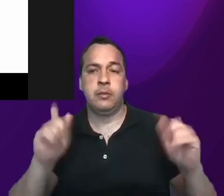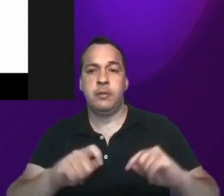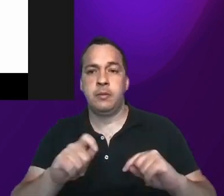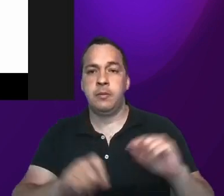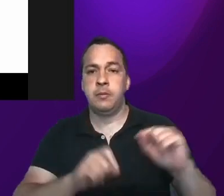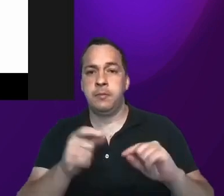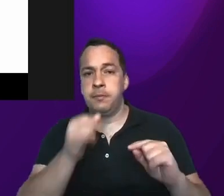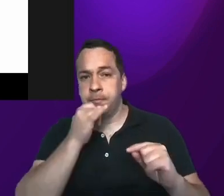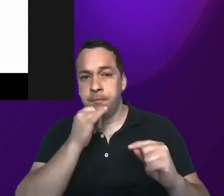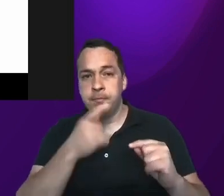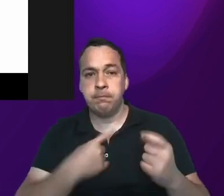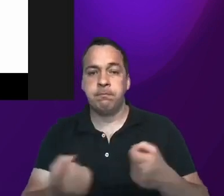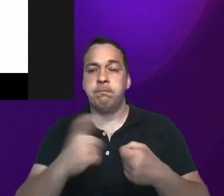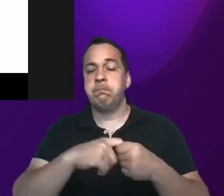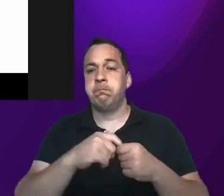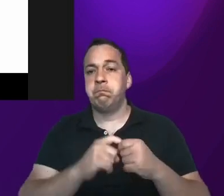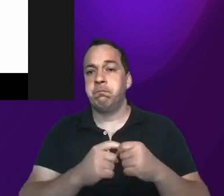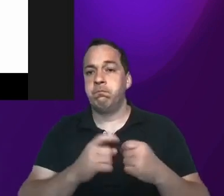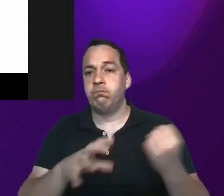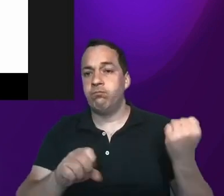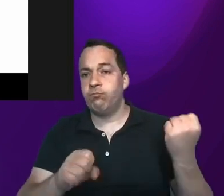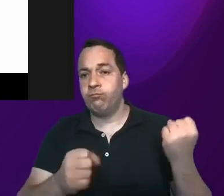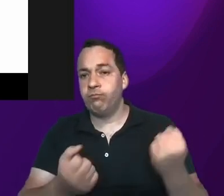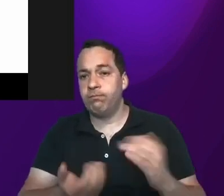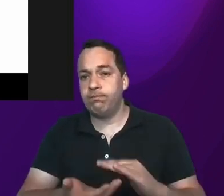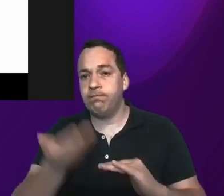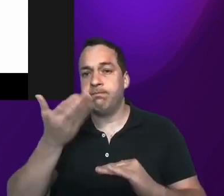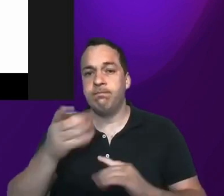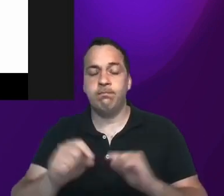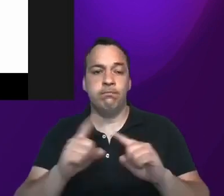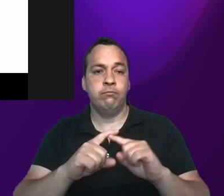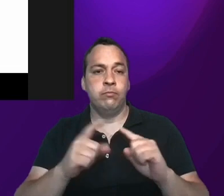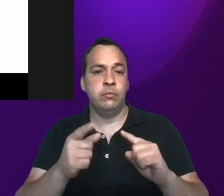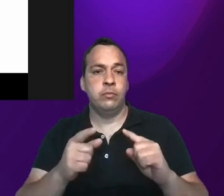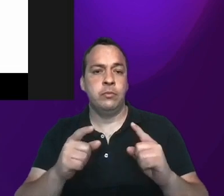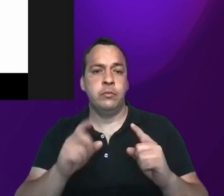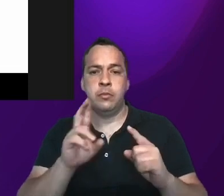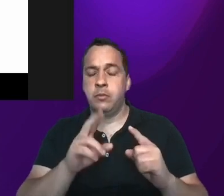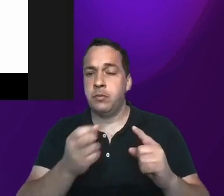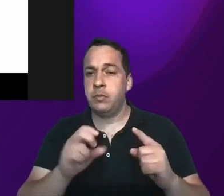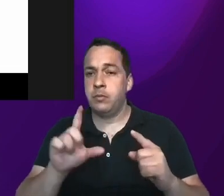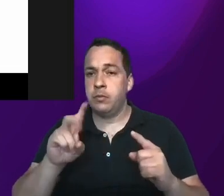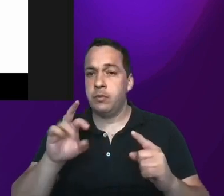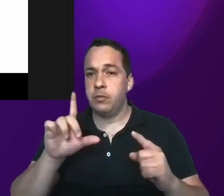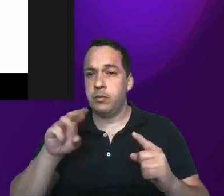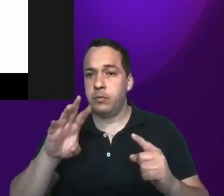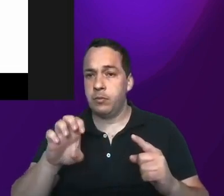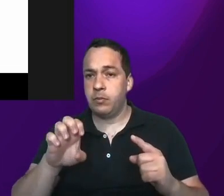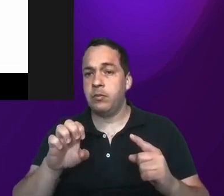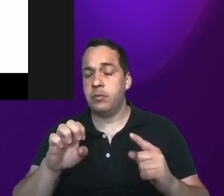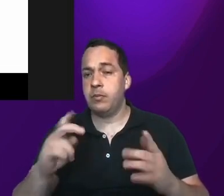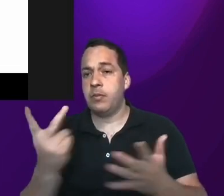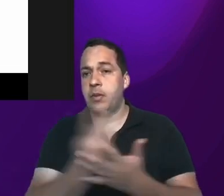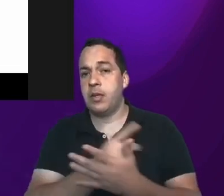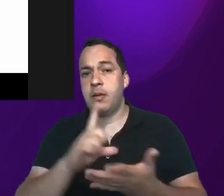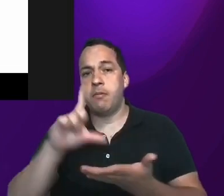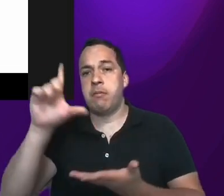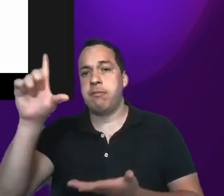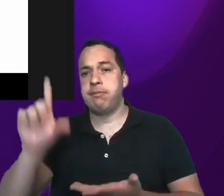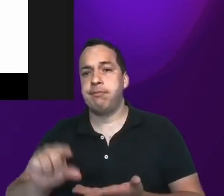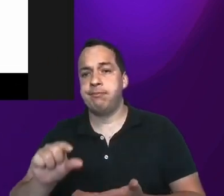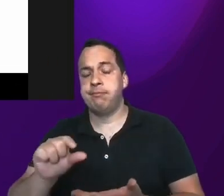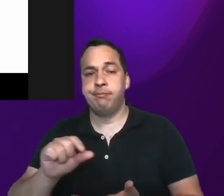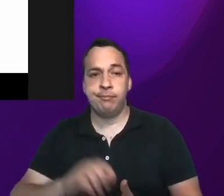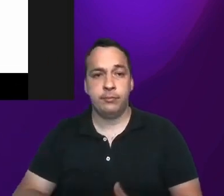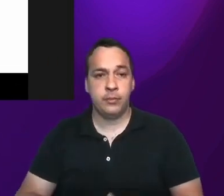refilling, o volume intravascular diminui, e é um dos motivos que a hipotensão ocorre. E